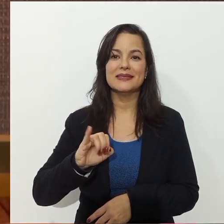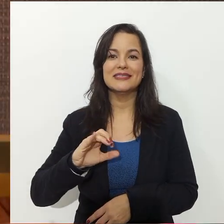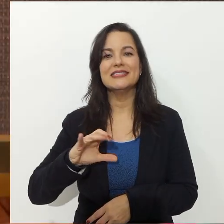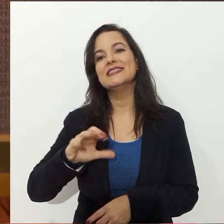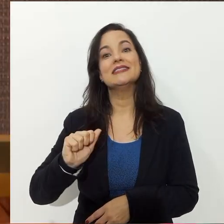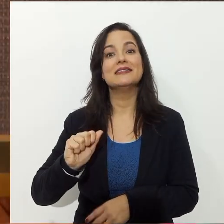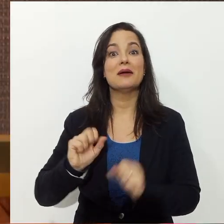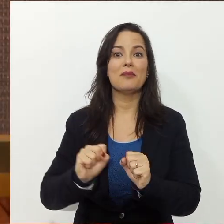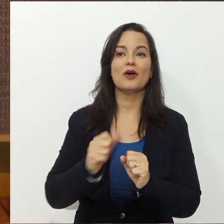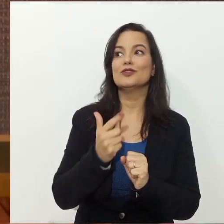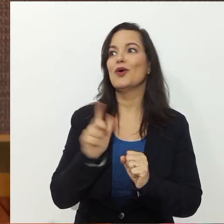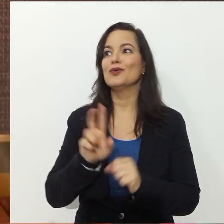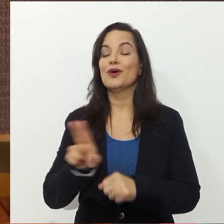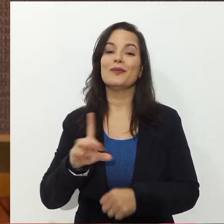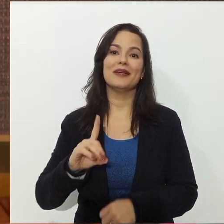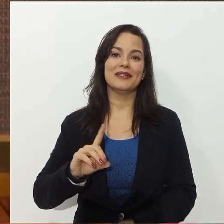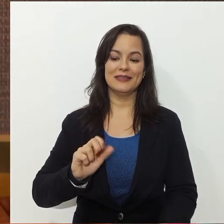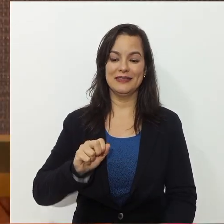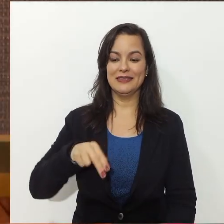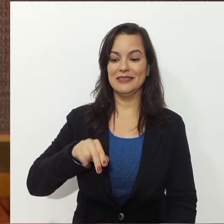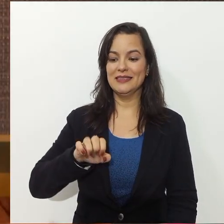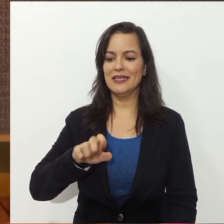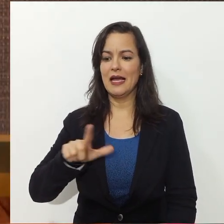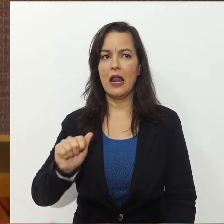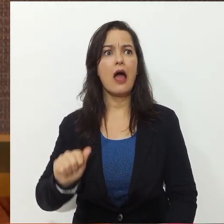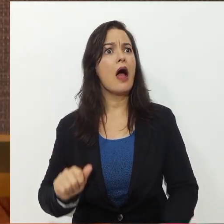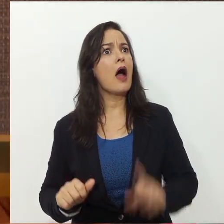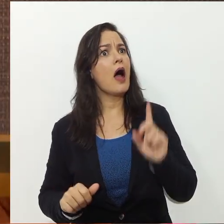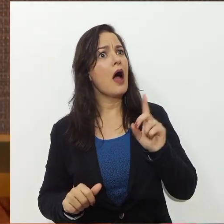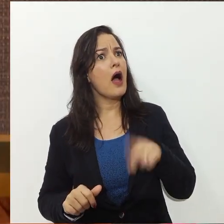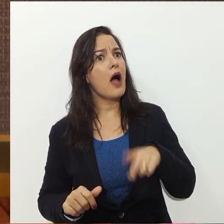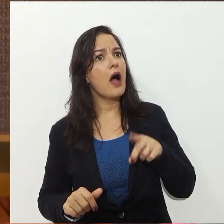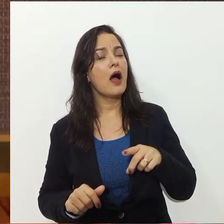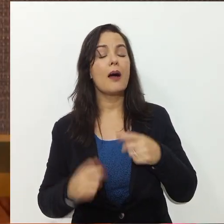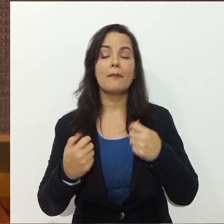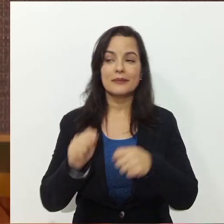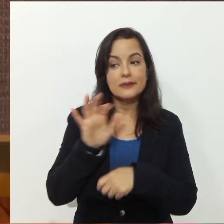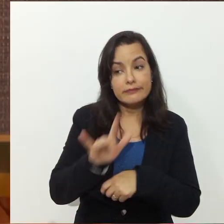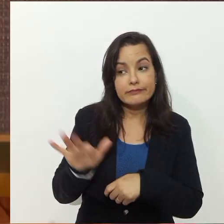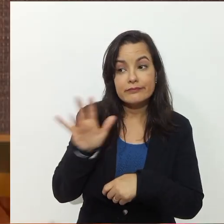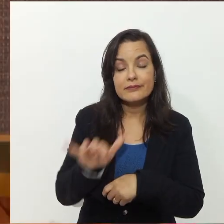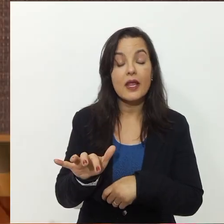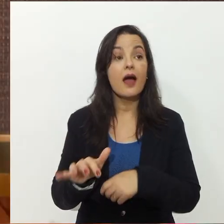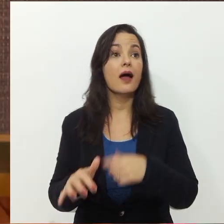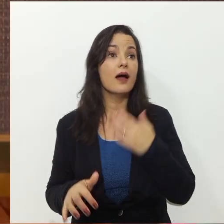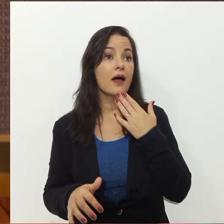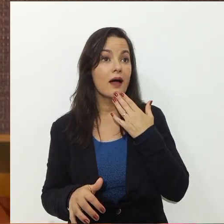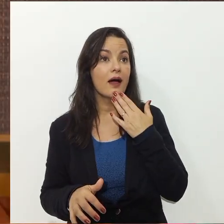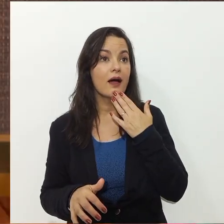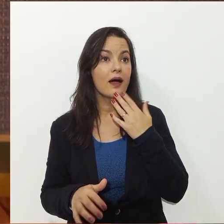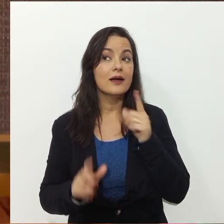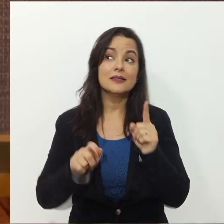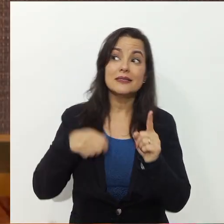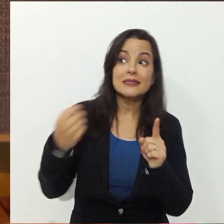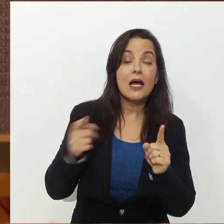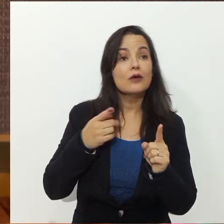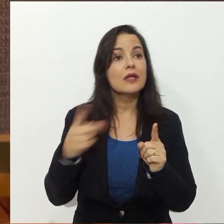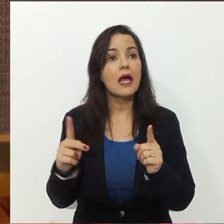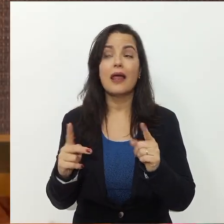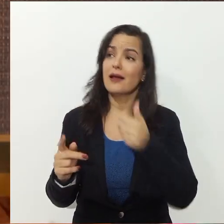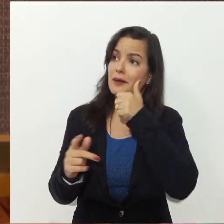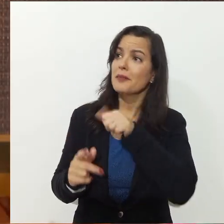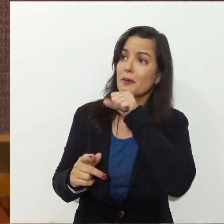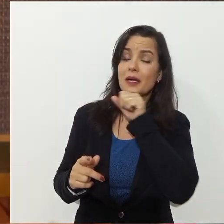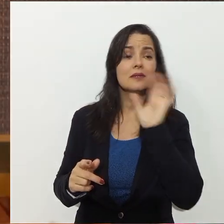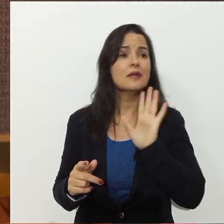Daniela. Então você tem que soletrar o nome da mãe. E a mamãe, qual sinal você vai dar para ela? Não pode ser sua mãe? Não, ela tem... Você vê